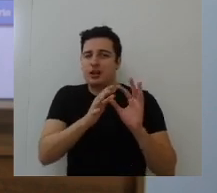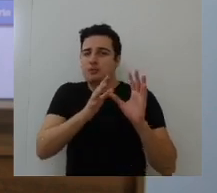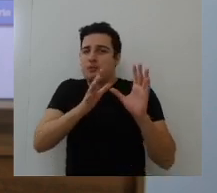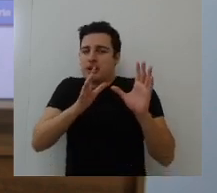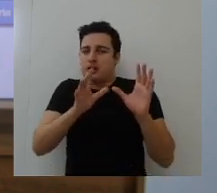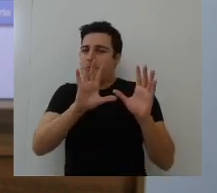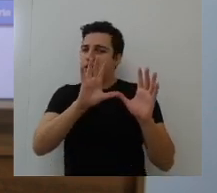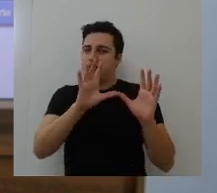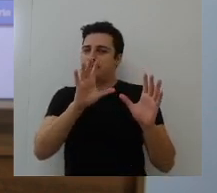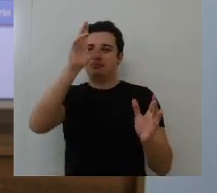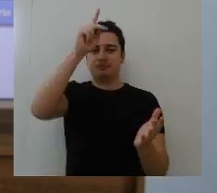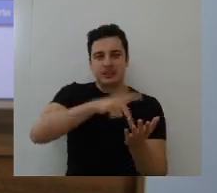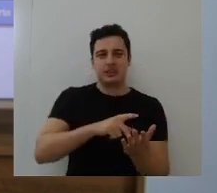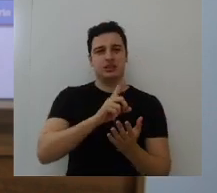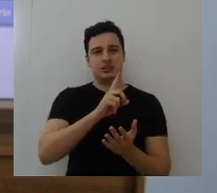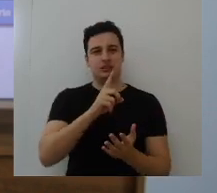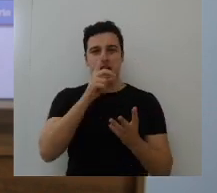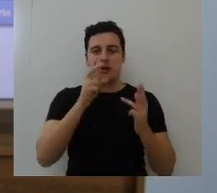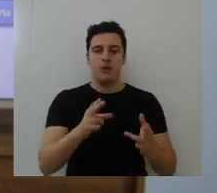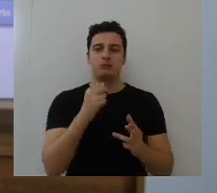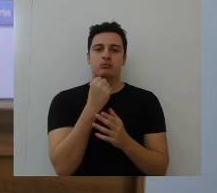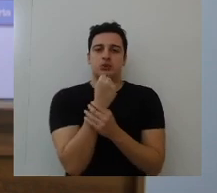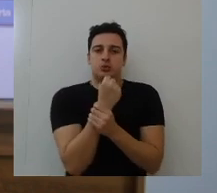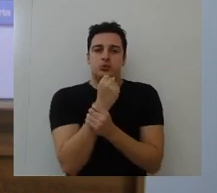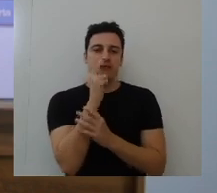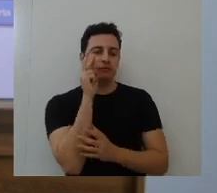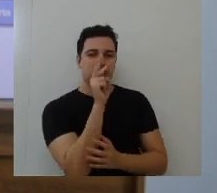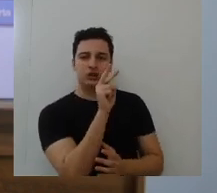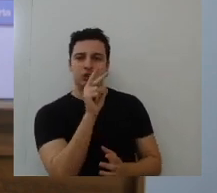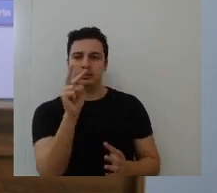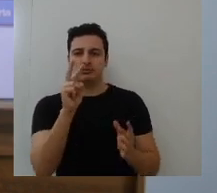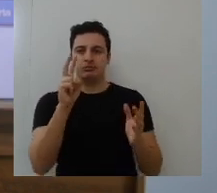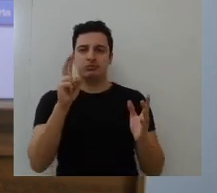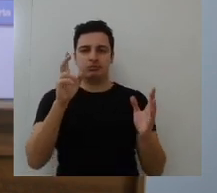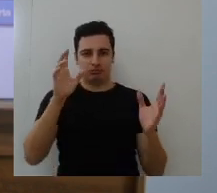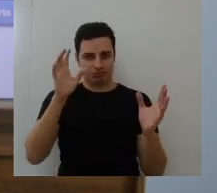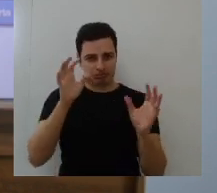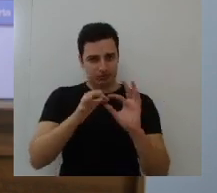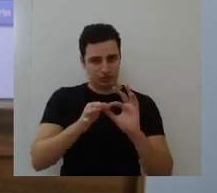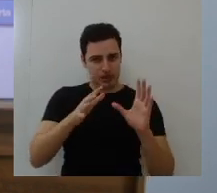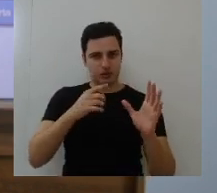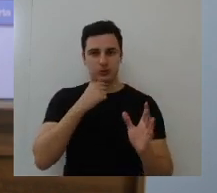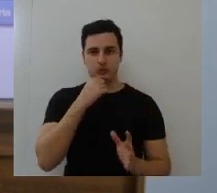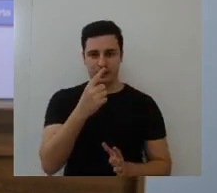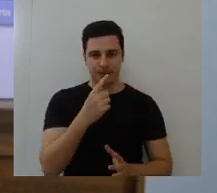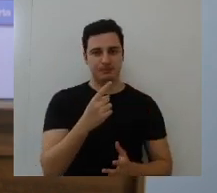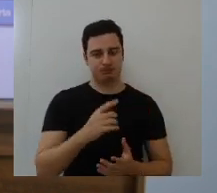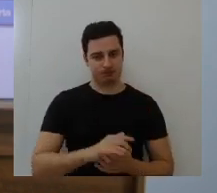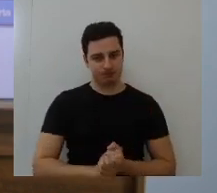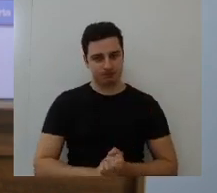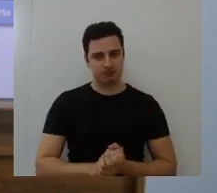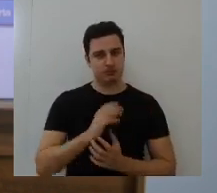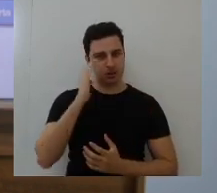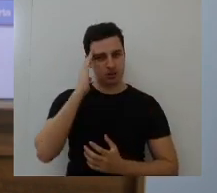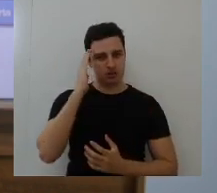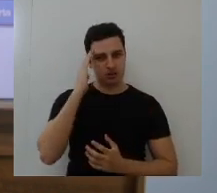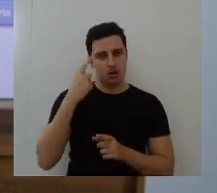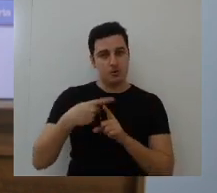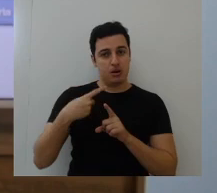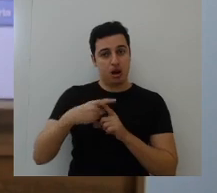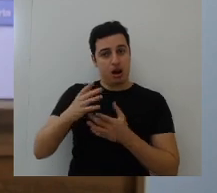Uma liberdade vigiada. Onde a mulher ela tem uma maior liberdade? Tem, mas com